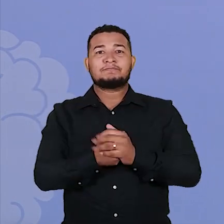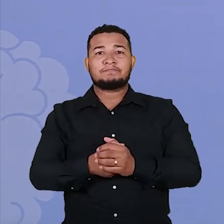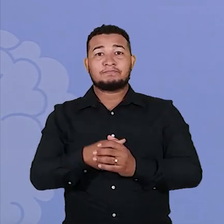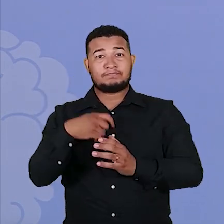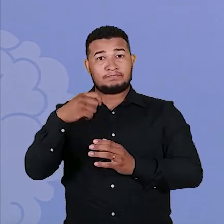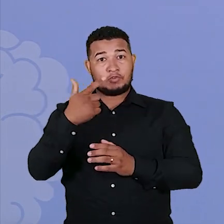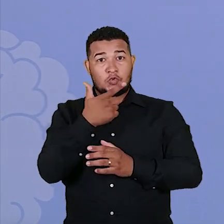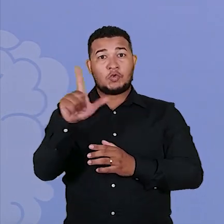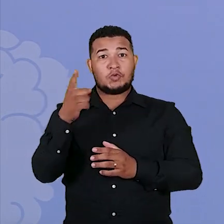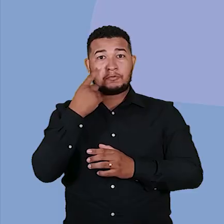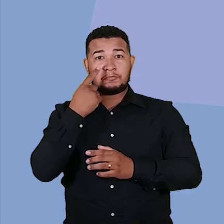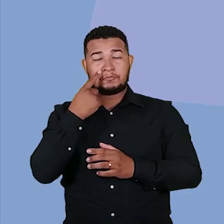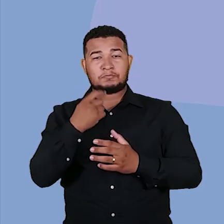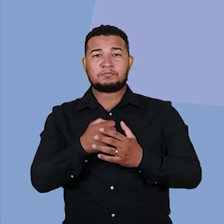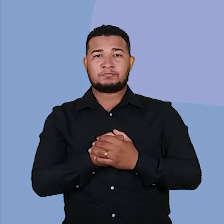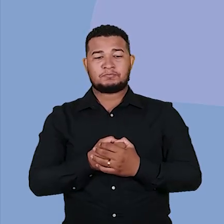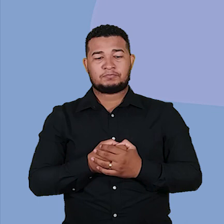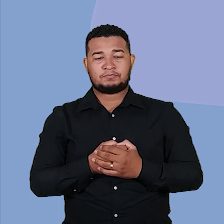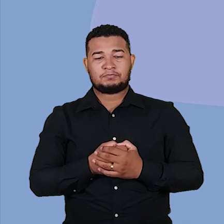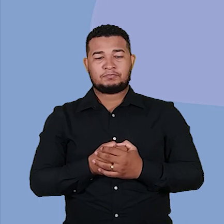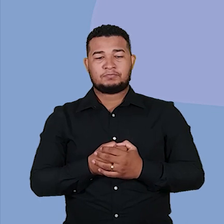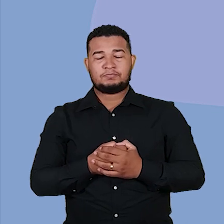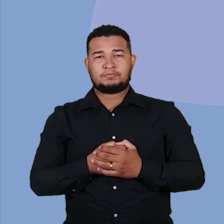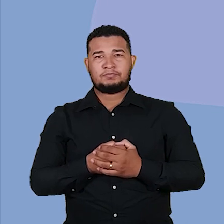vamos para o próximo